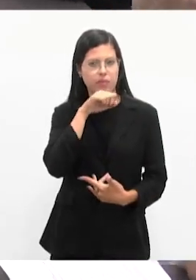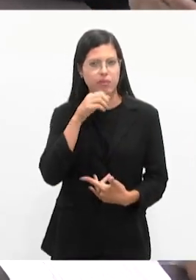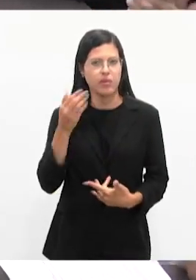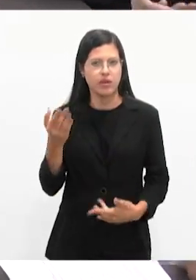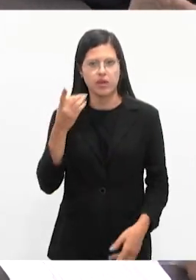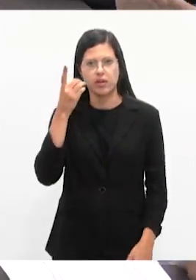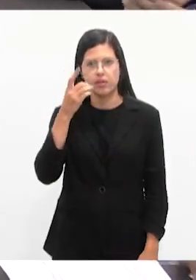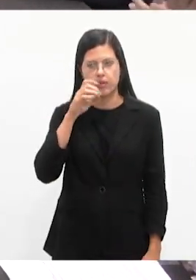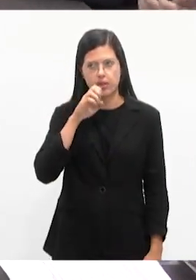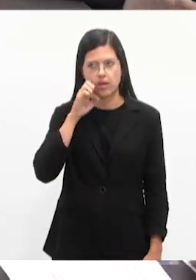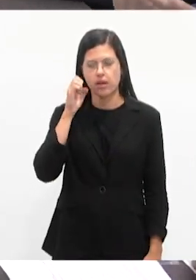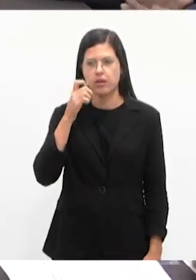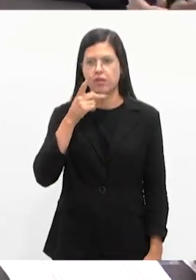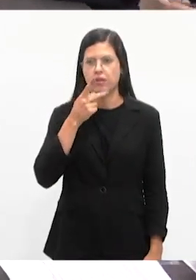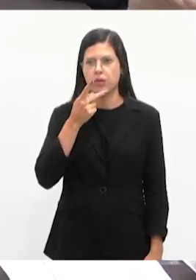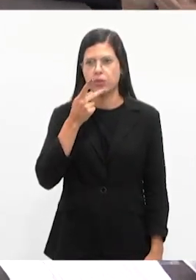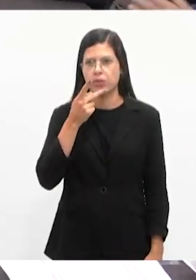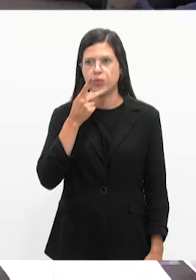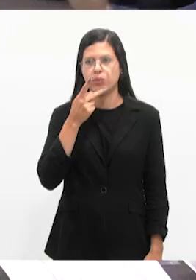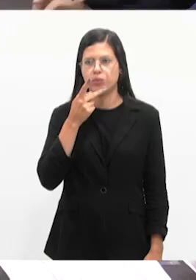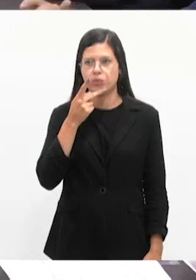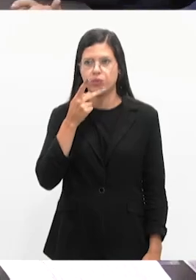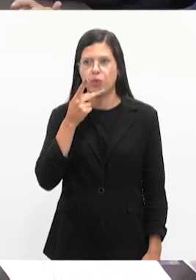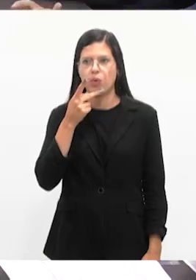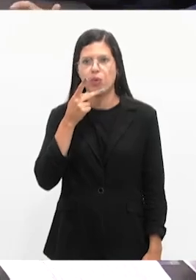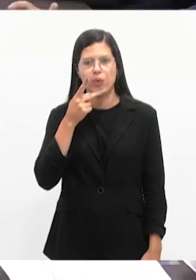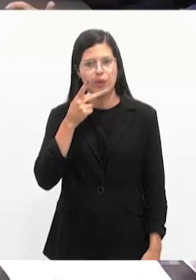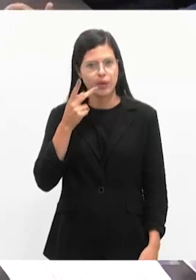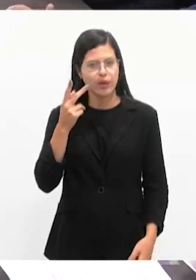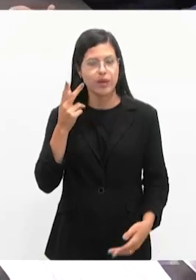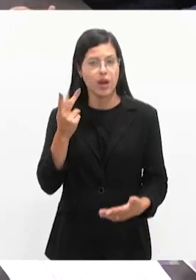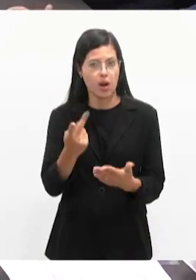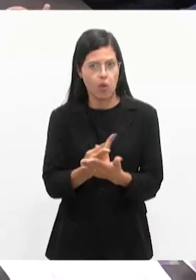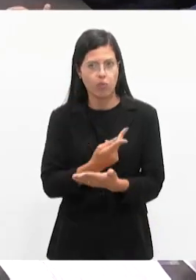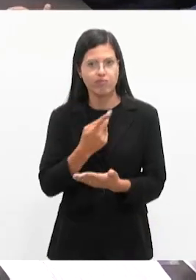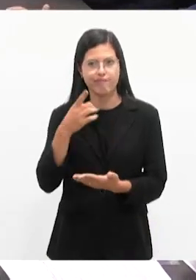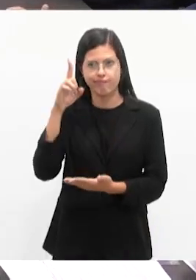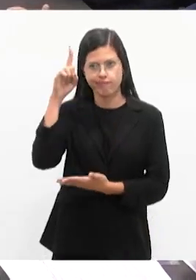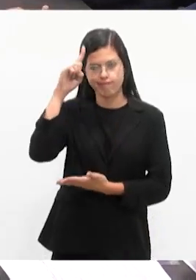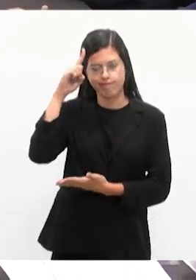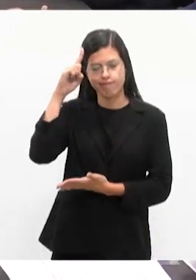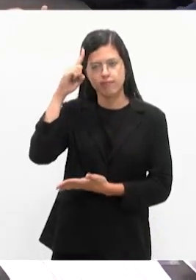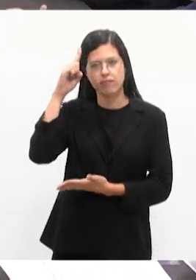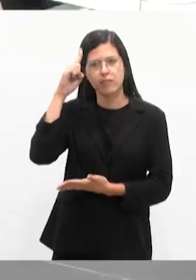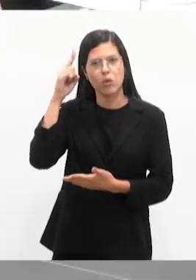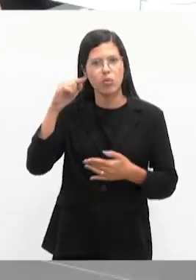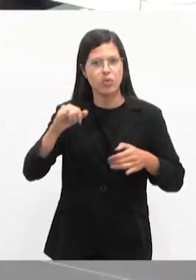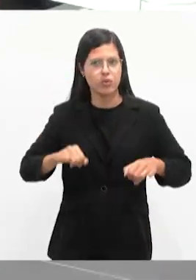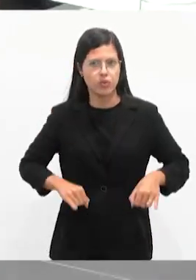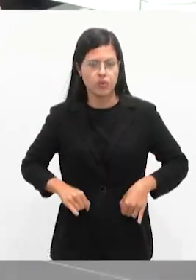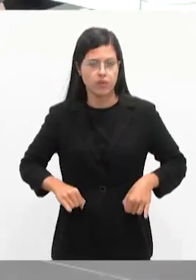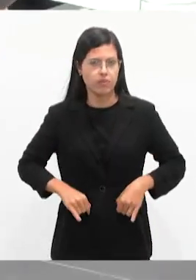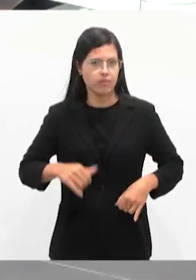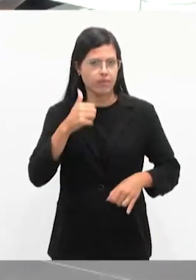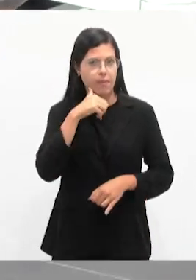Élica comentou, rotineiro, cotidiano, o sofrimento que as mães